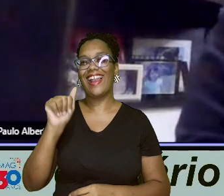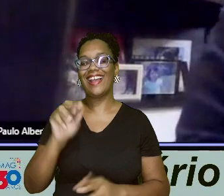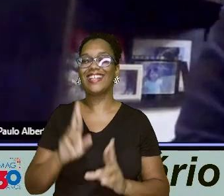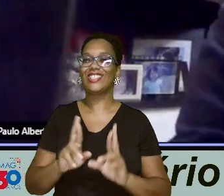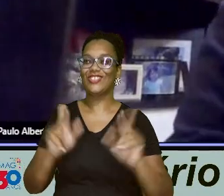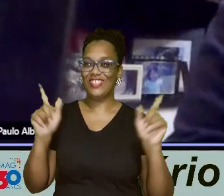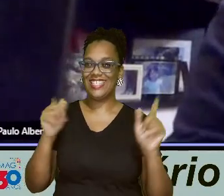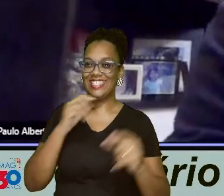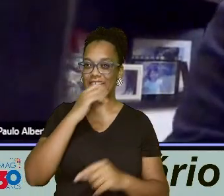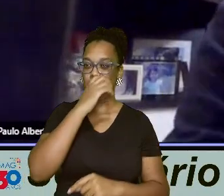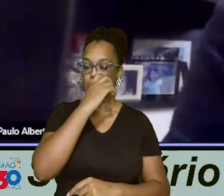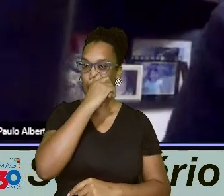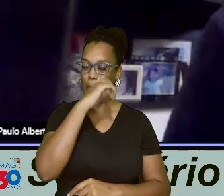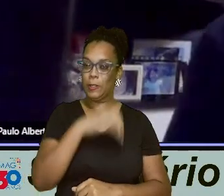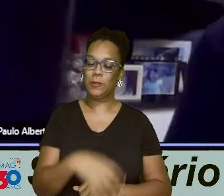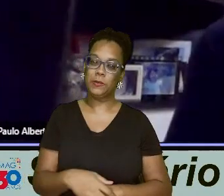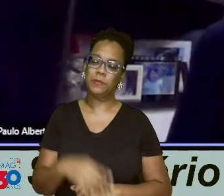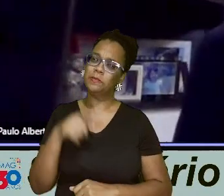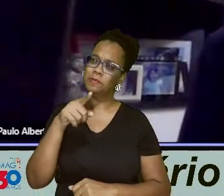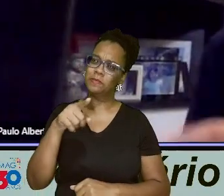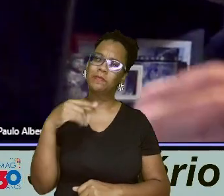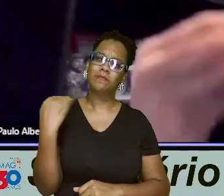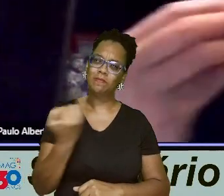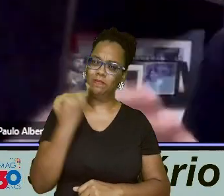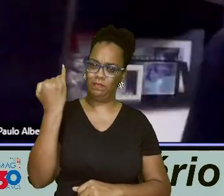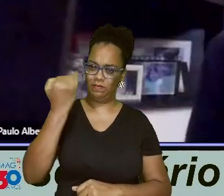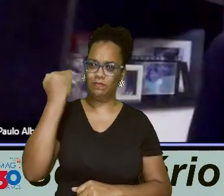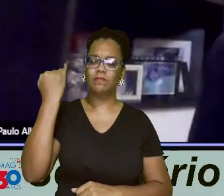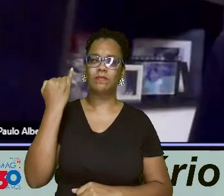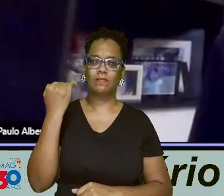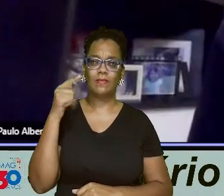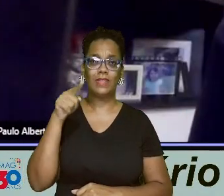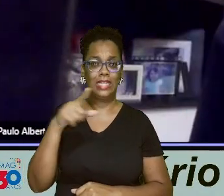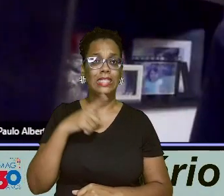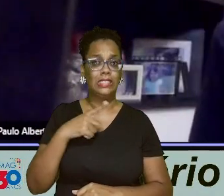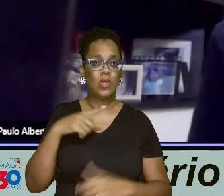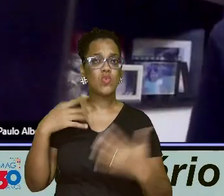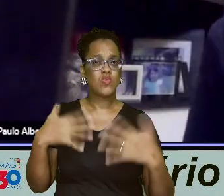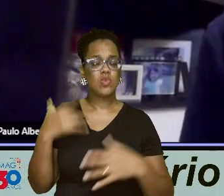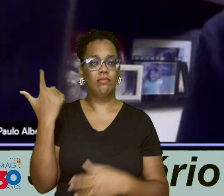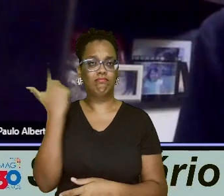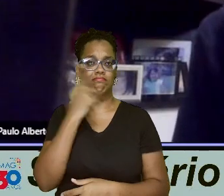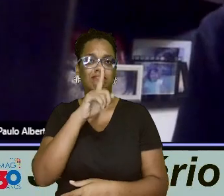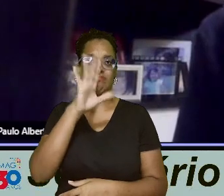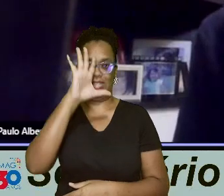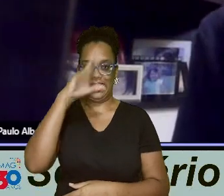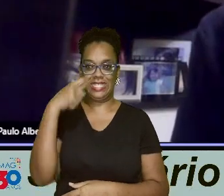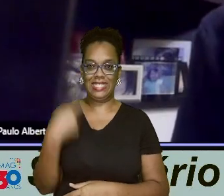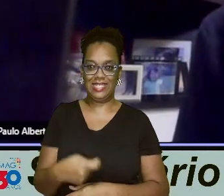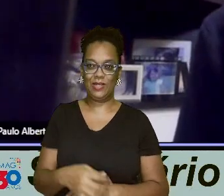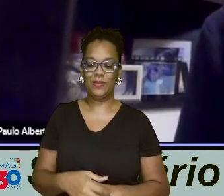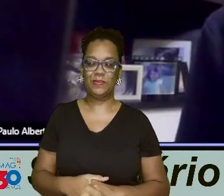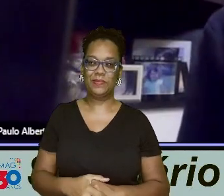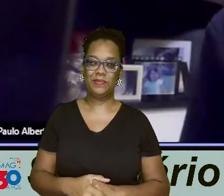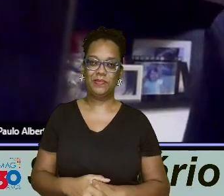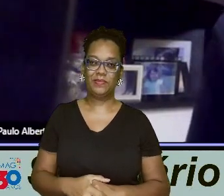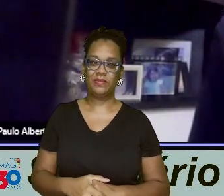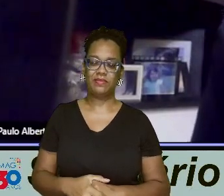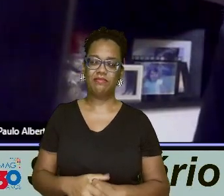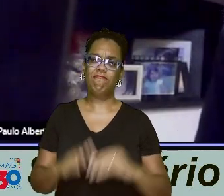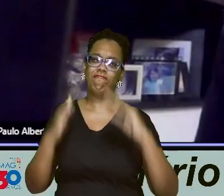E eu acho que isso é extremamente relevante, e aí está o grande ganho dessa decisão. Dos dados